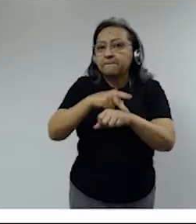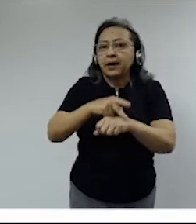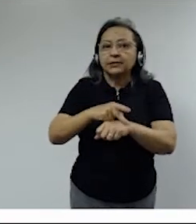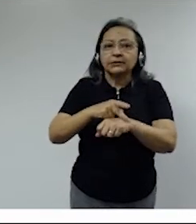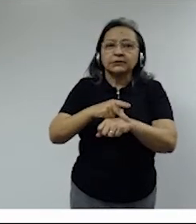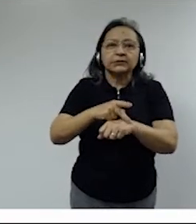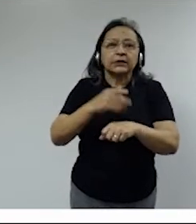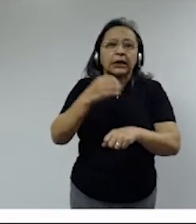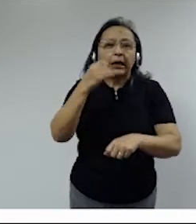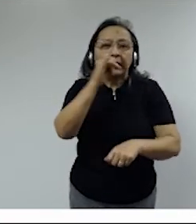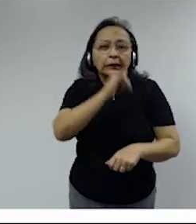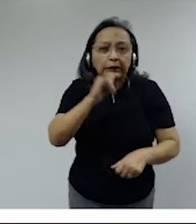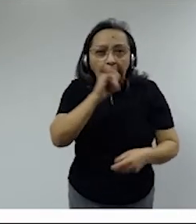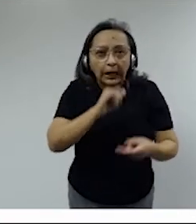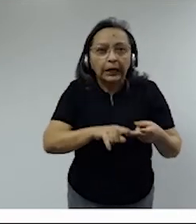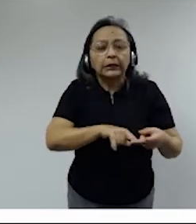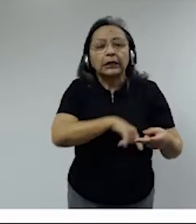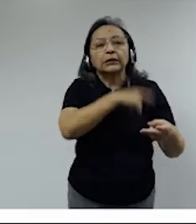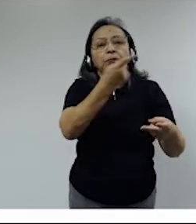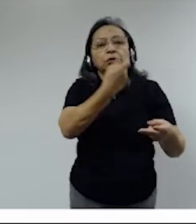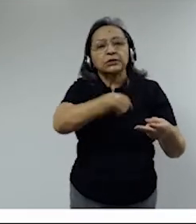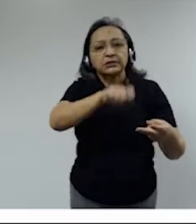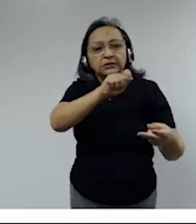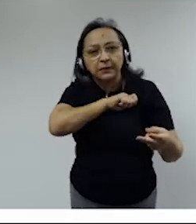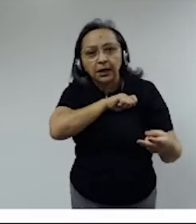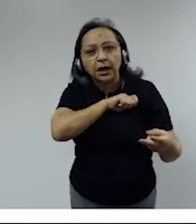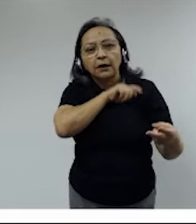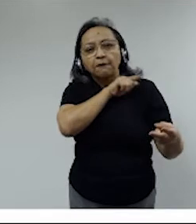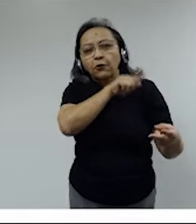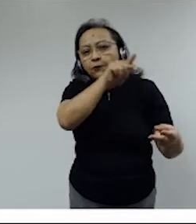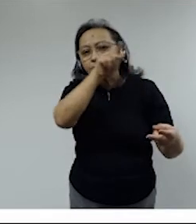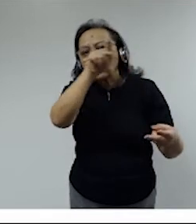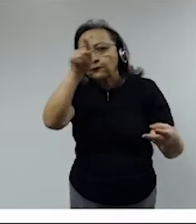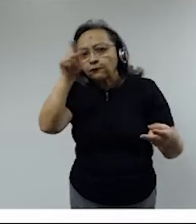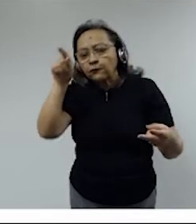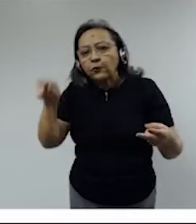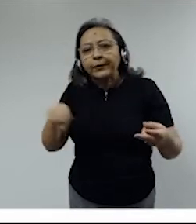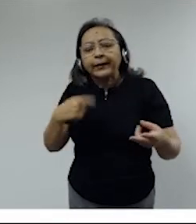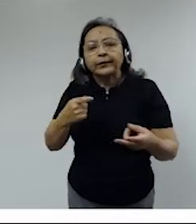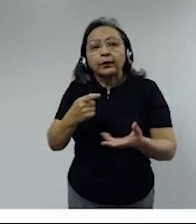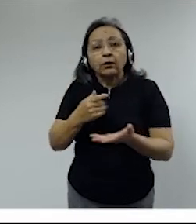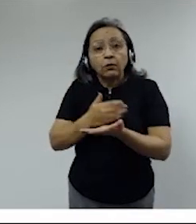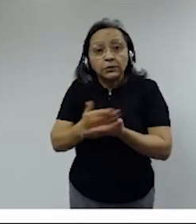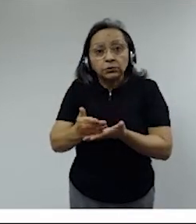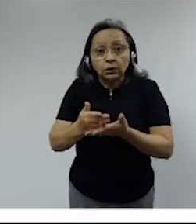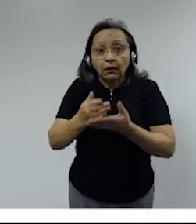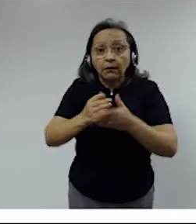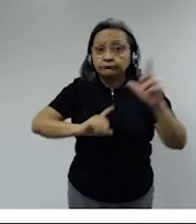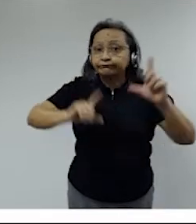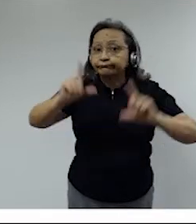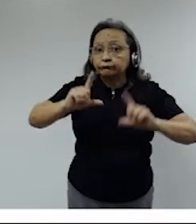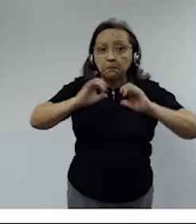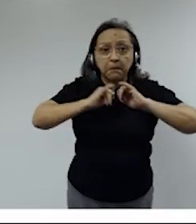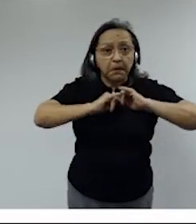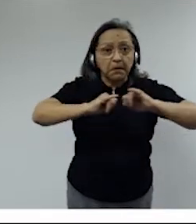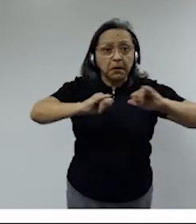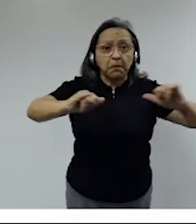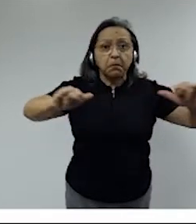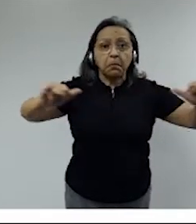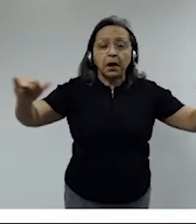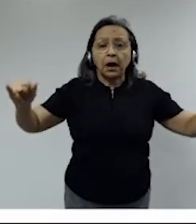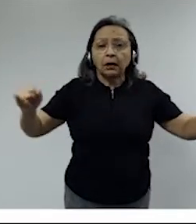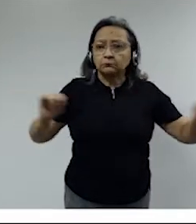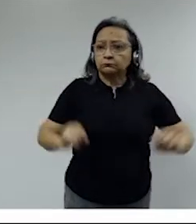na Itália, depois a Espanha, e aí os meios de comunicação começaram a levantar uma série de